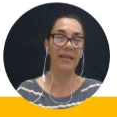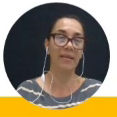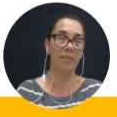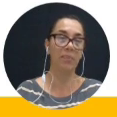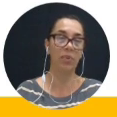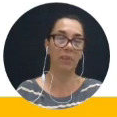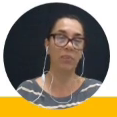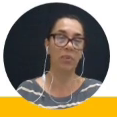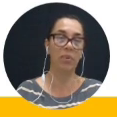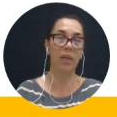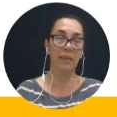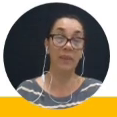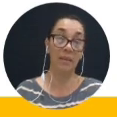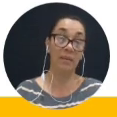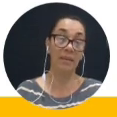palavras